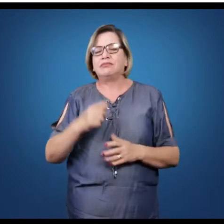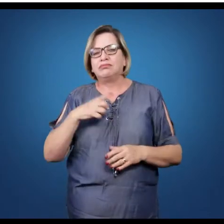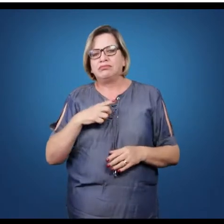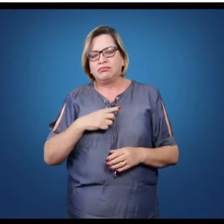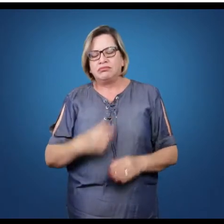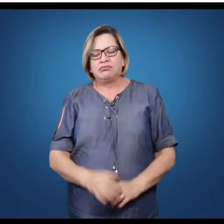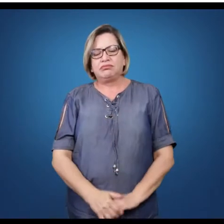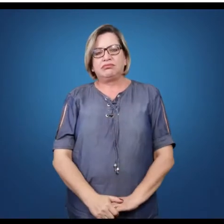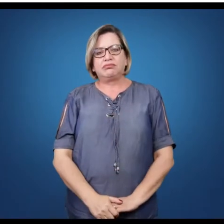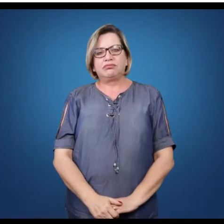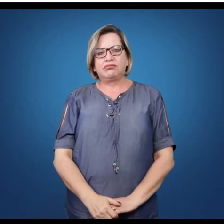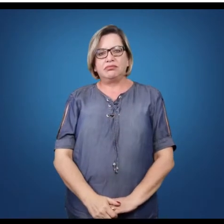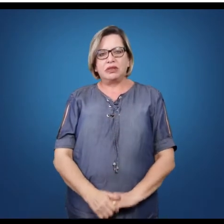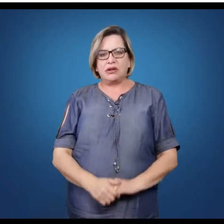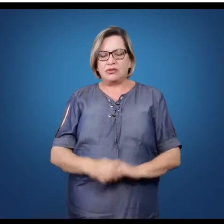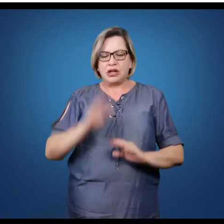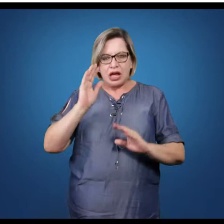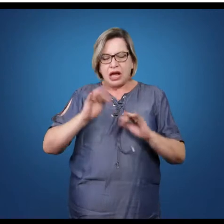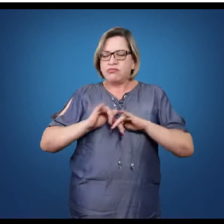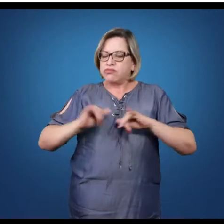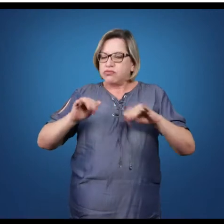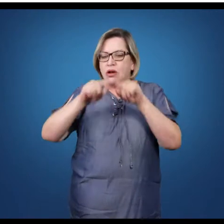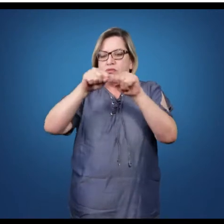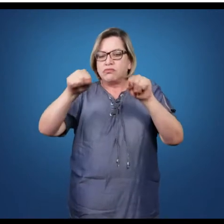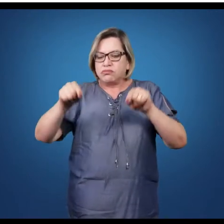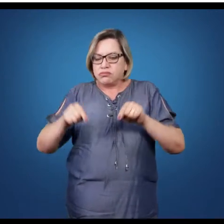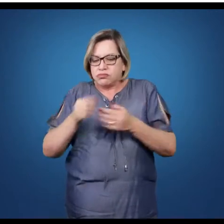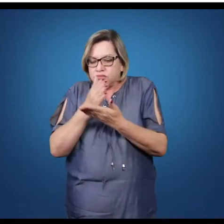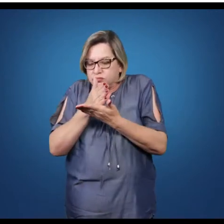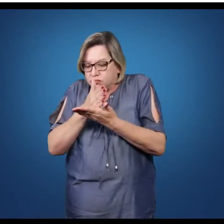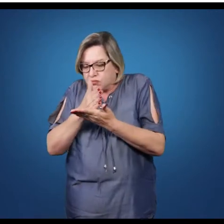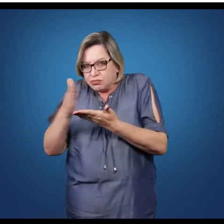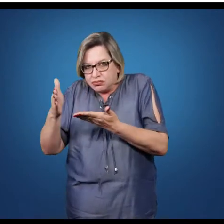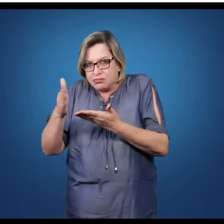né? Delimitado espaço, meia quadra.